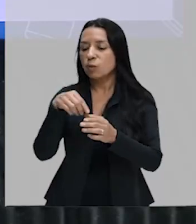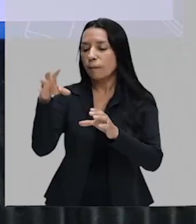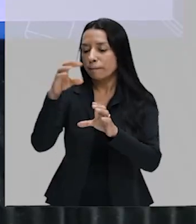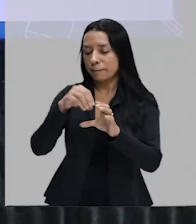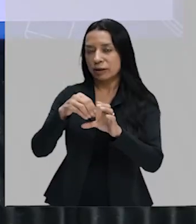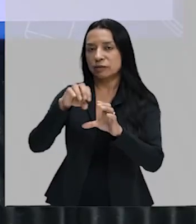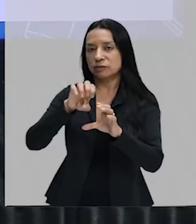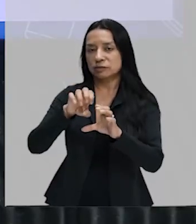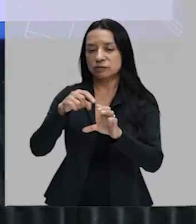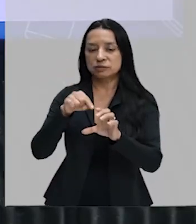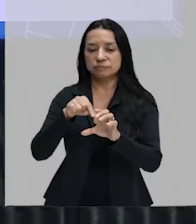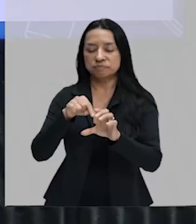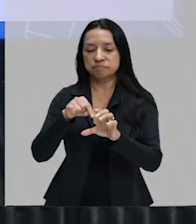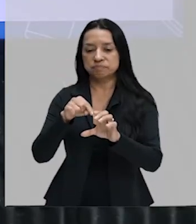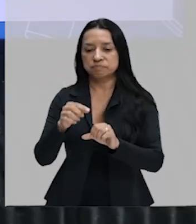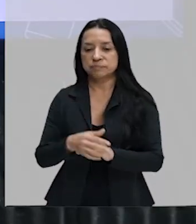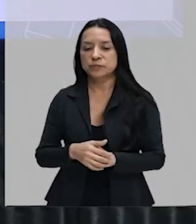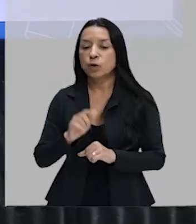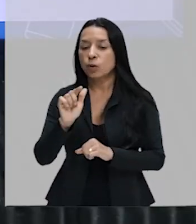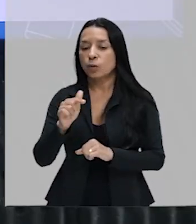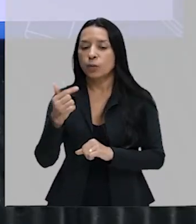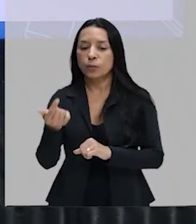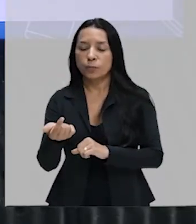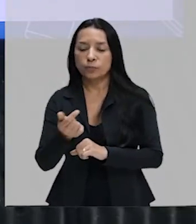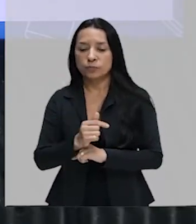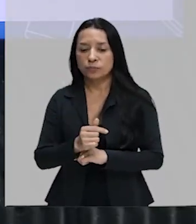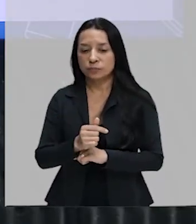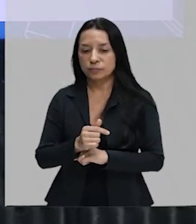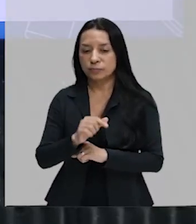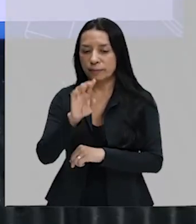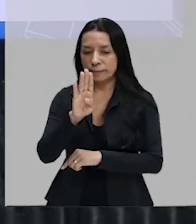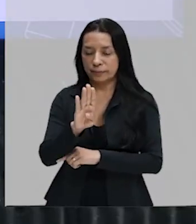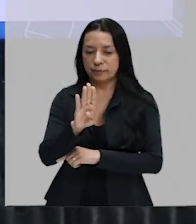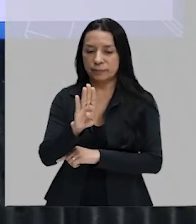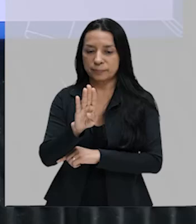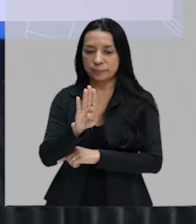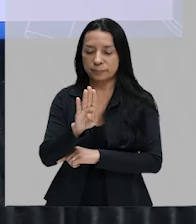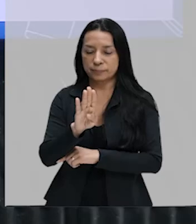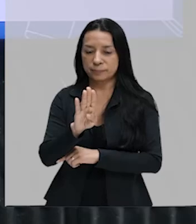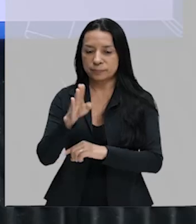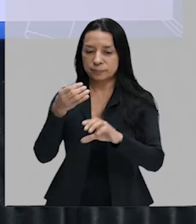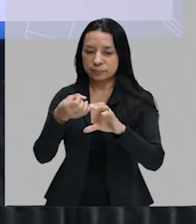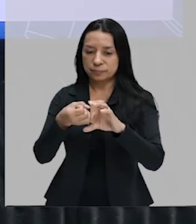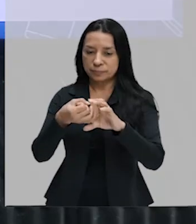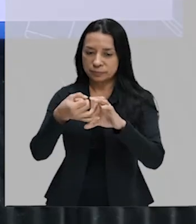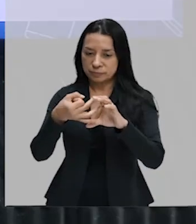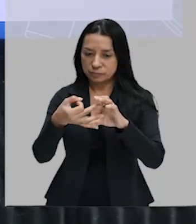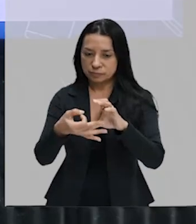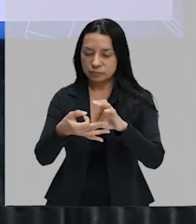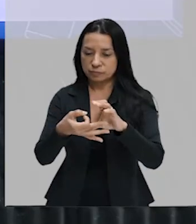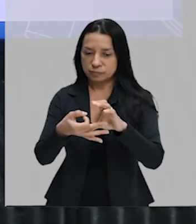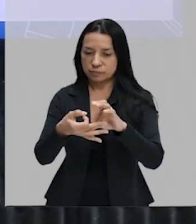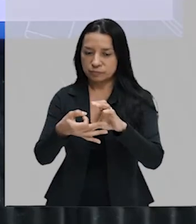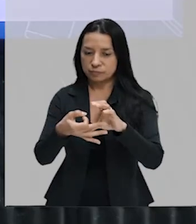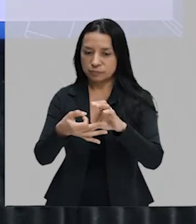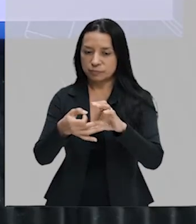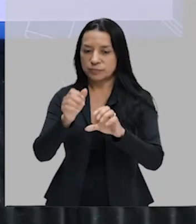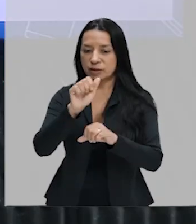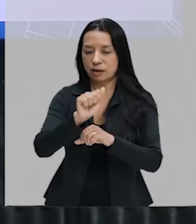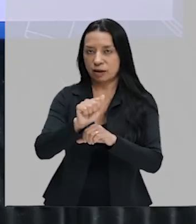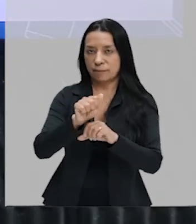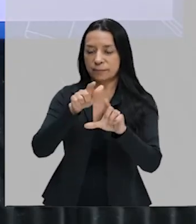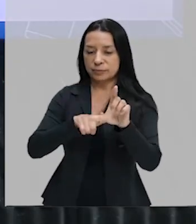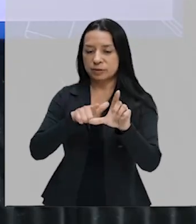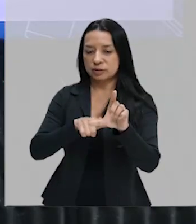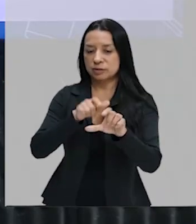bom? Próximo, olha só. Está afirmando aqui que o conjunto formado pelos elementos A e